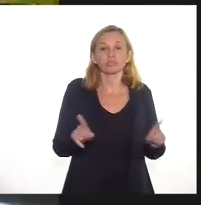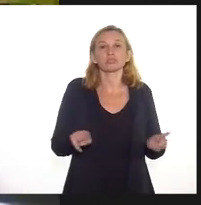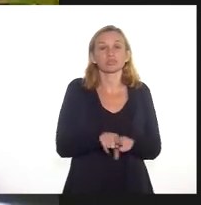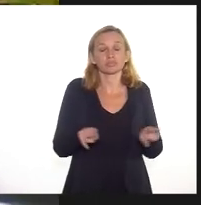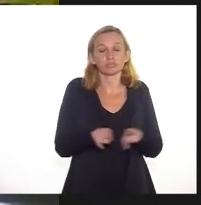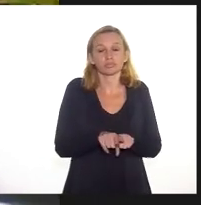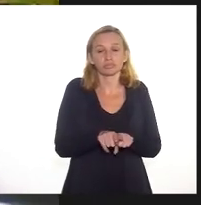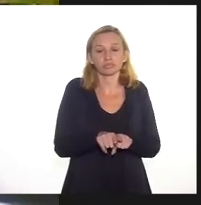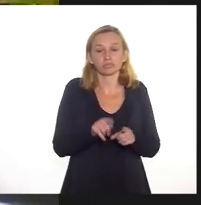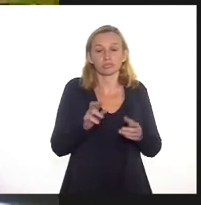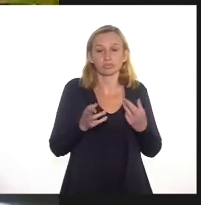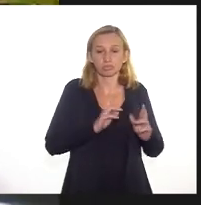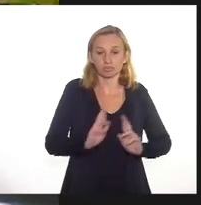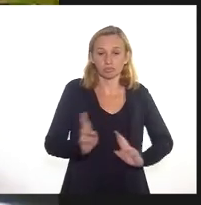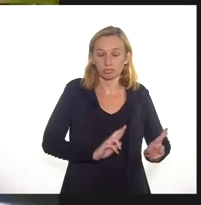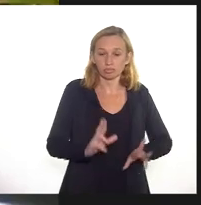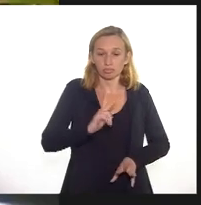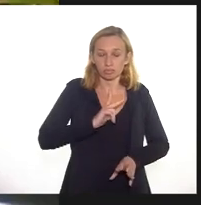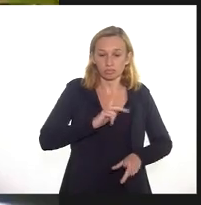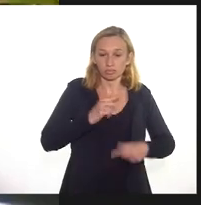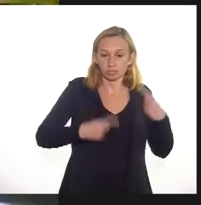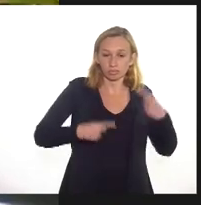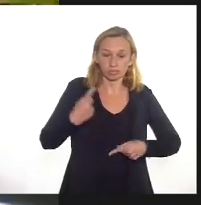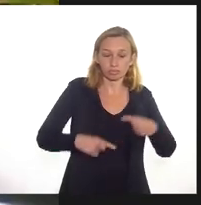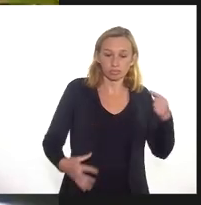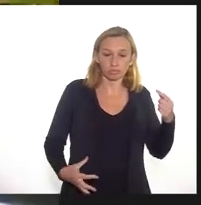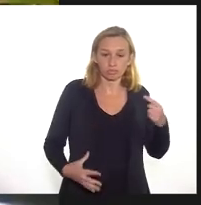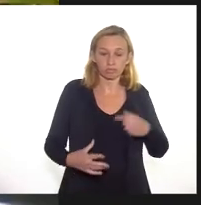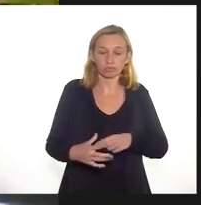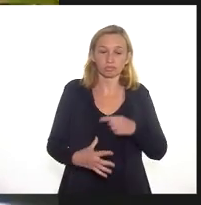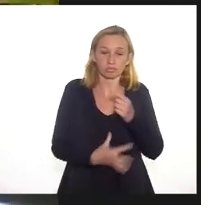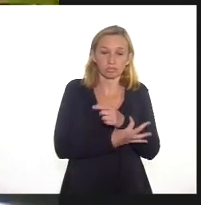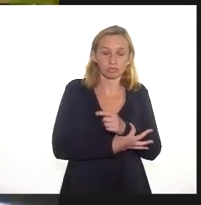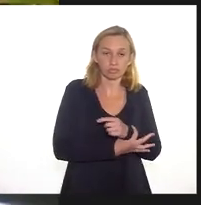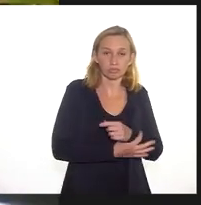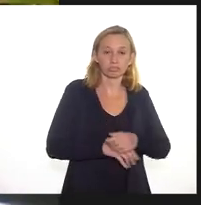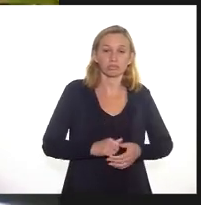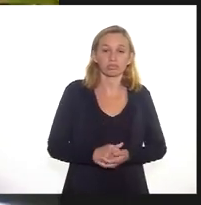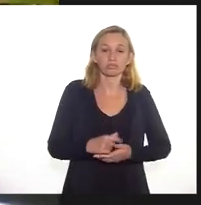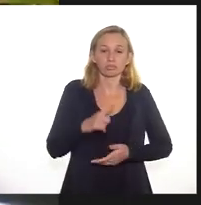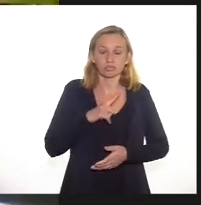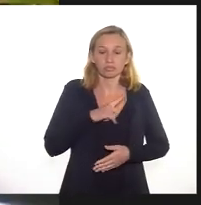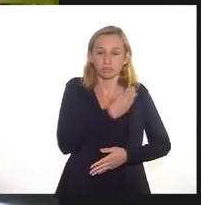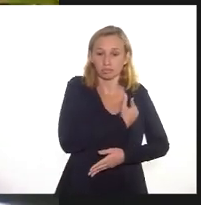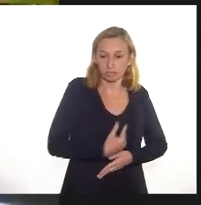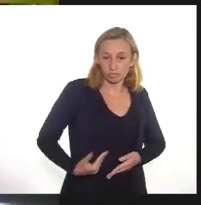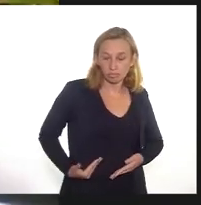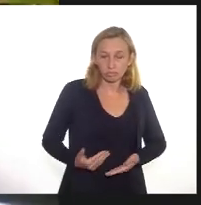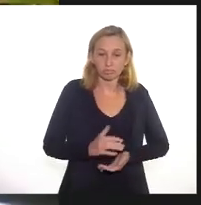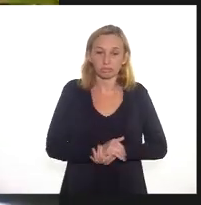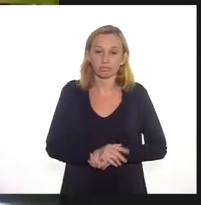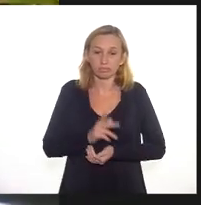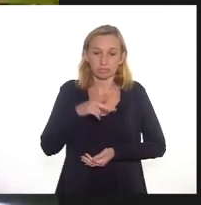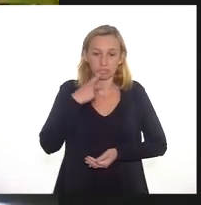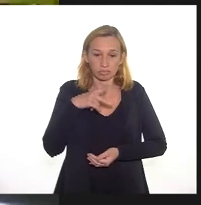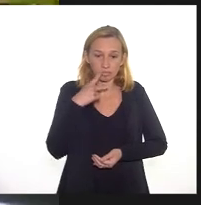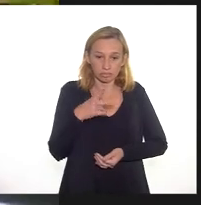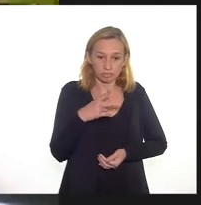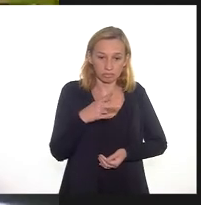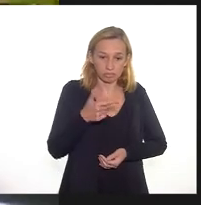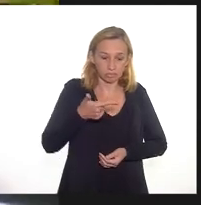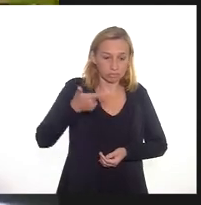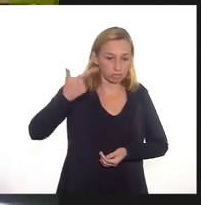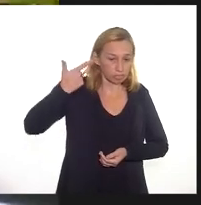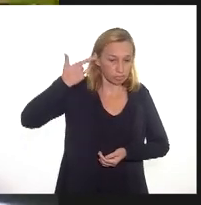com relação à própria política pública de segurança, onde a gente tinha um governador que dizia que era para